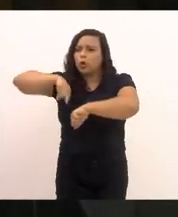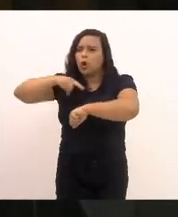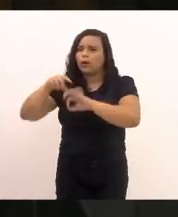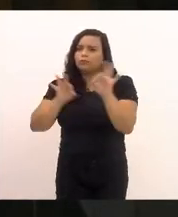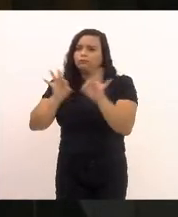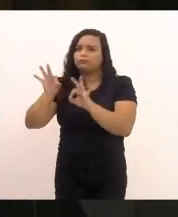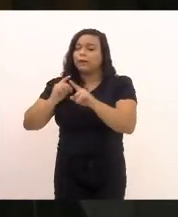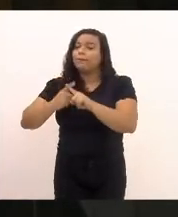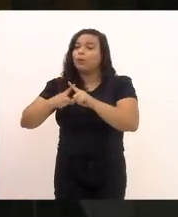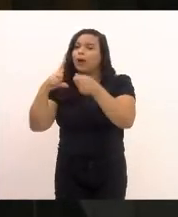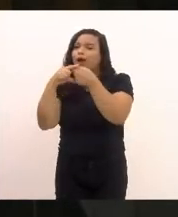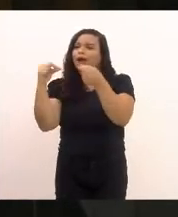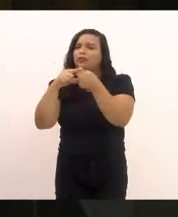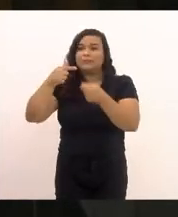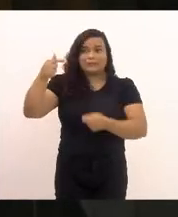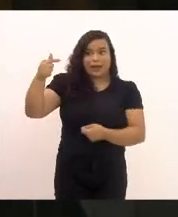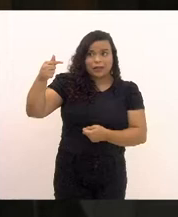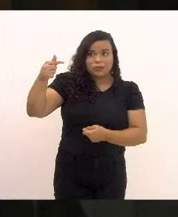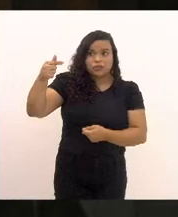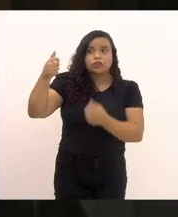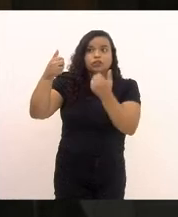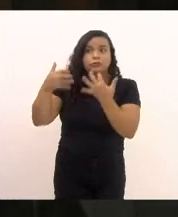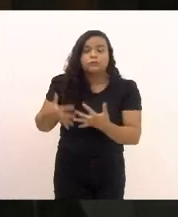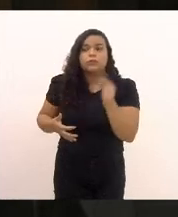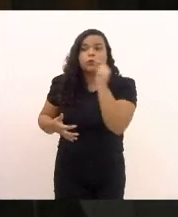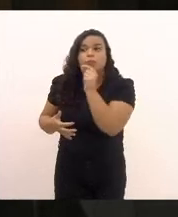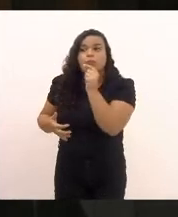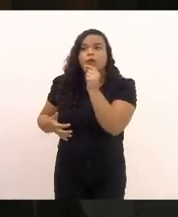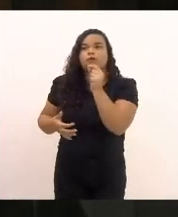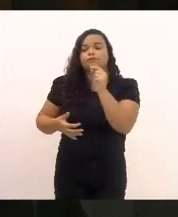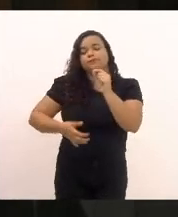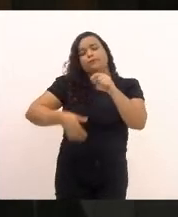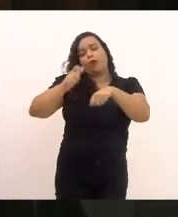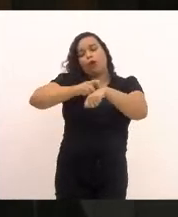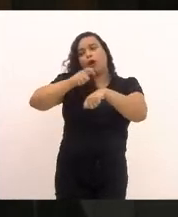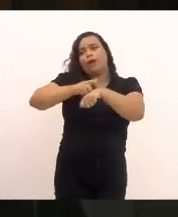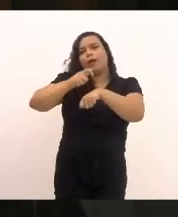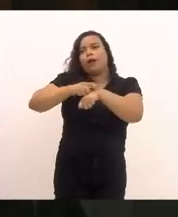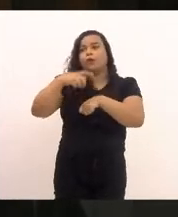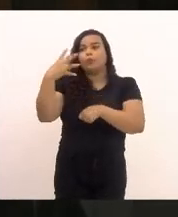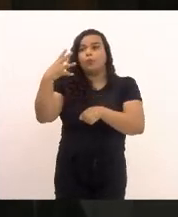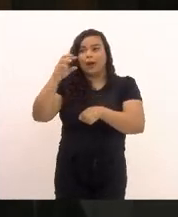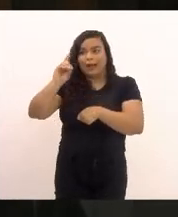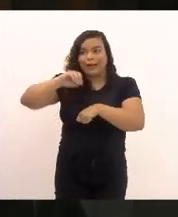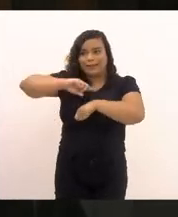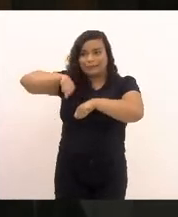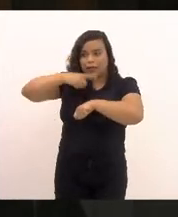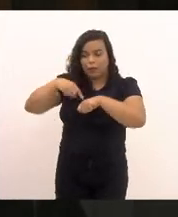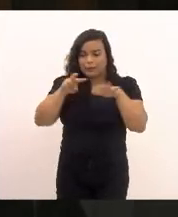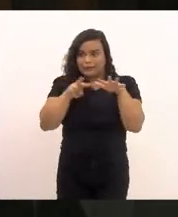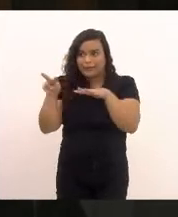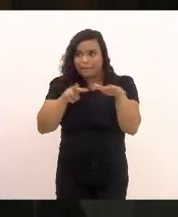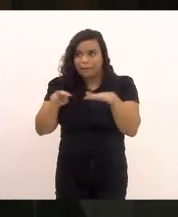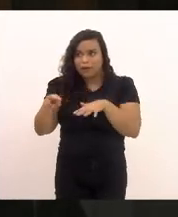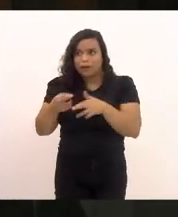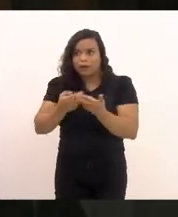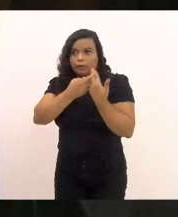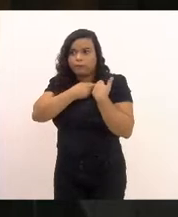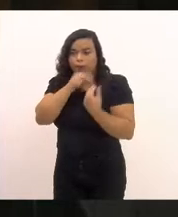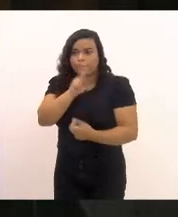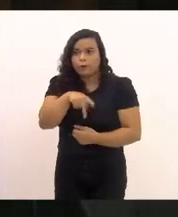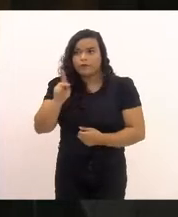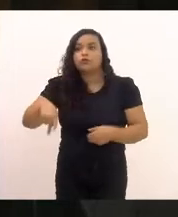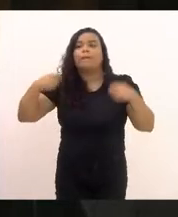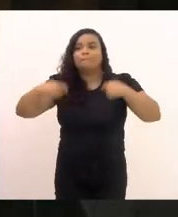7º aqui, ele diz o seguinte: o regime de 40 horas semanais para o cargo de professor deverá ser cumprido